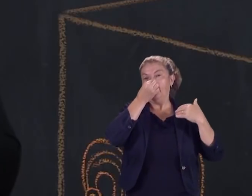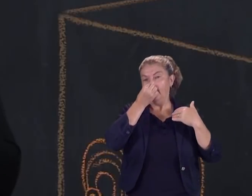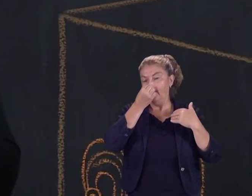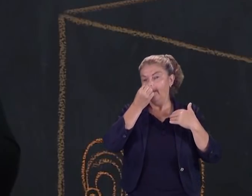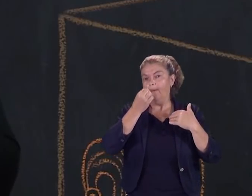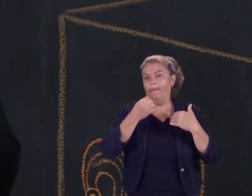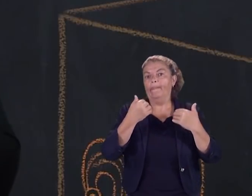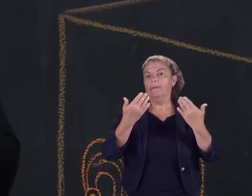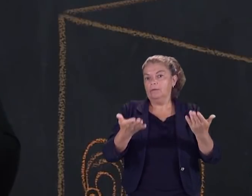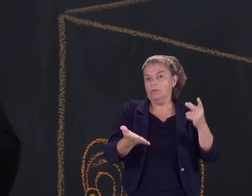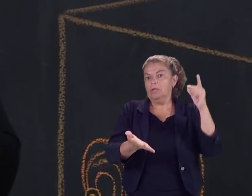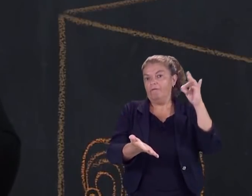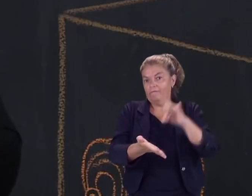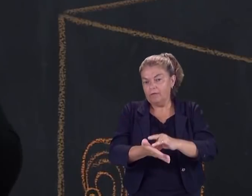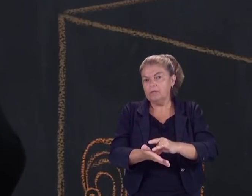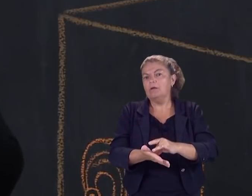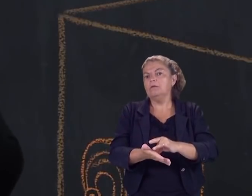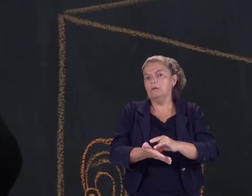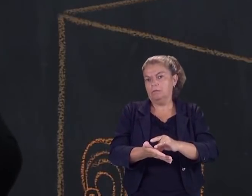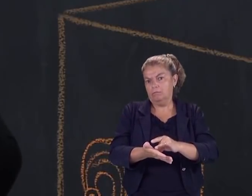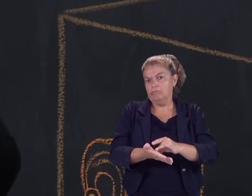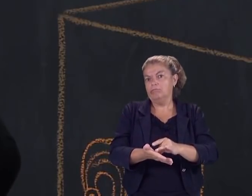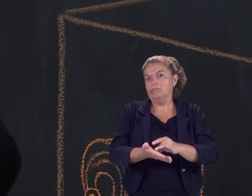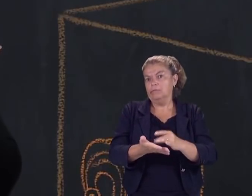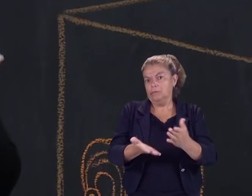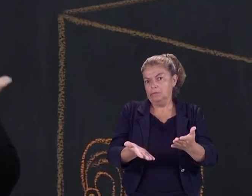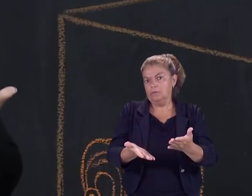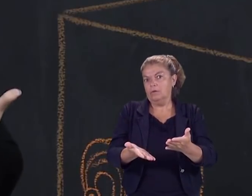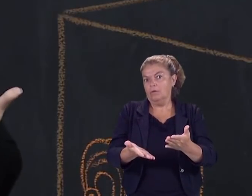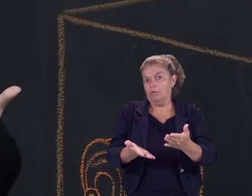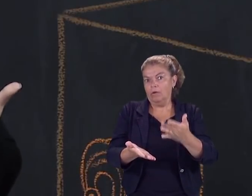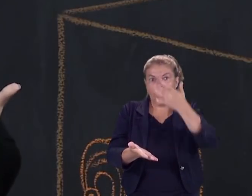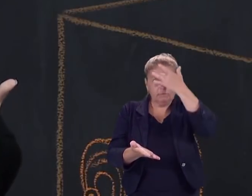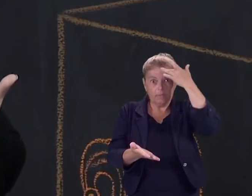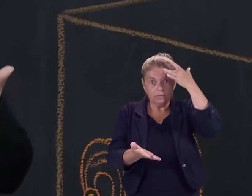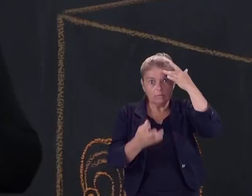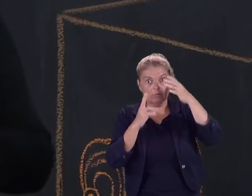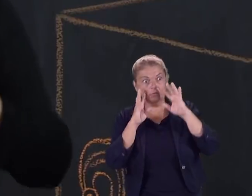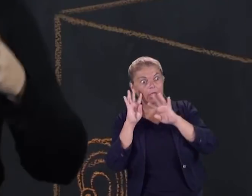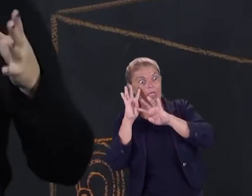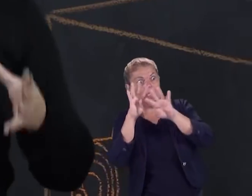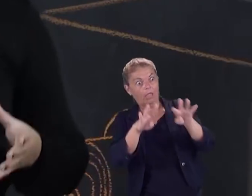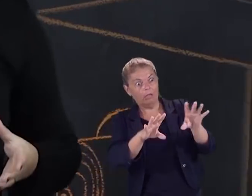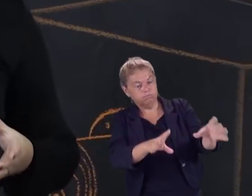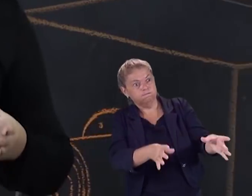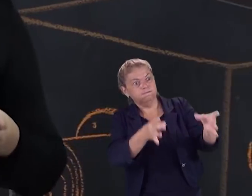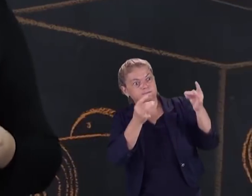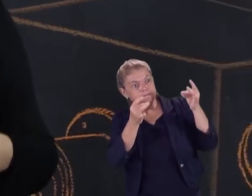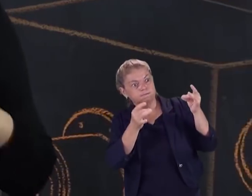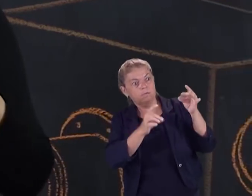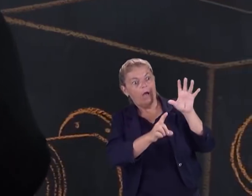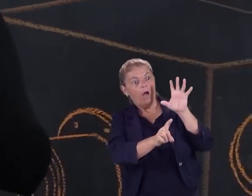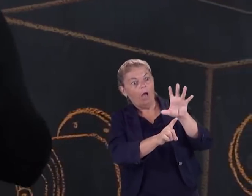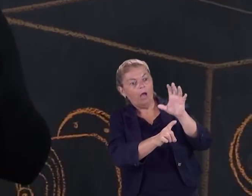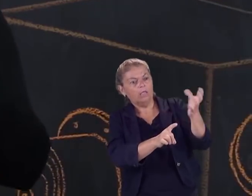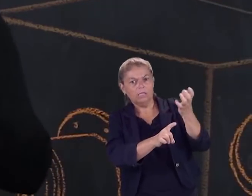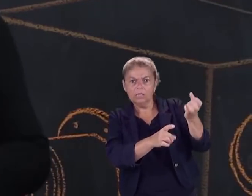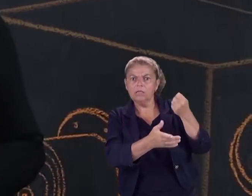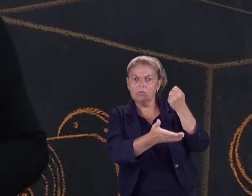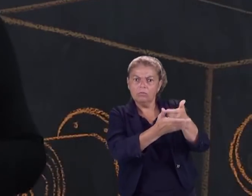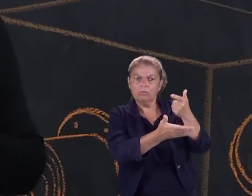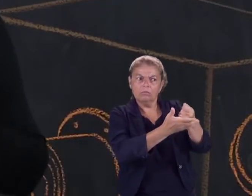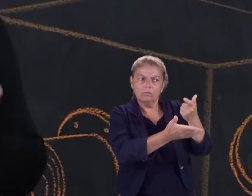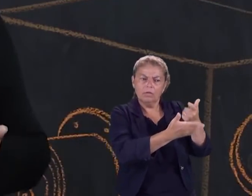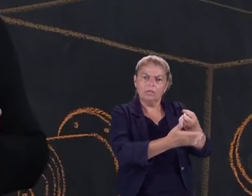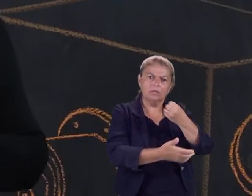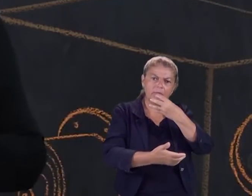frente com essa técnica que é realista. Afinal de contas, era muito atrativo para as pessoas ter uma câmera fotográfica ou